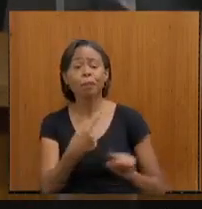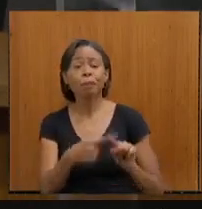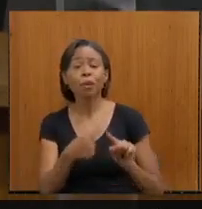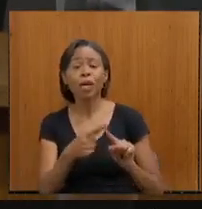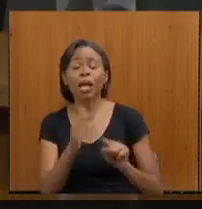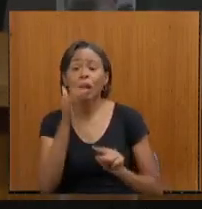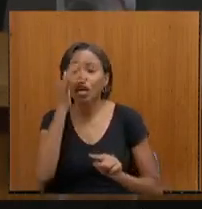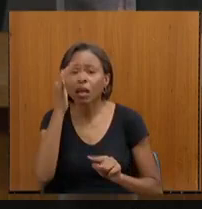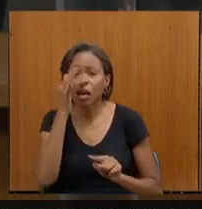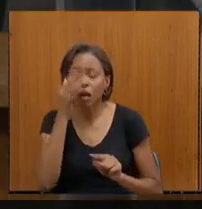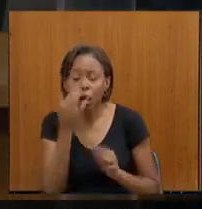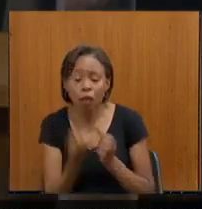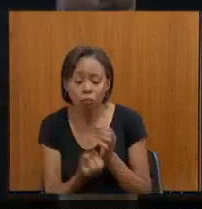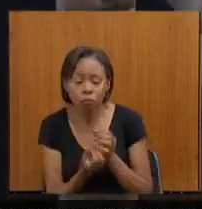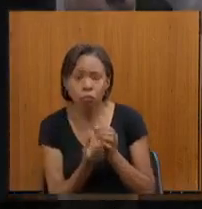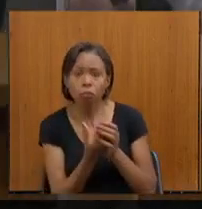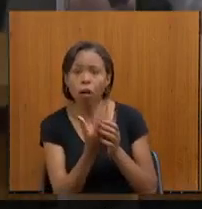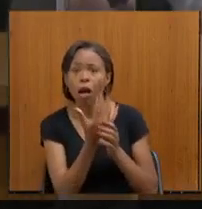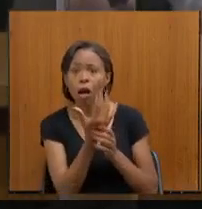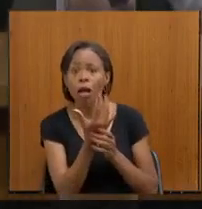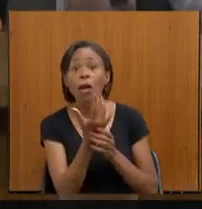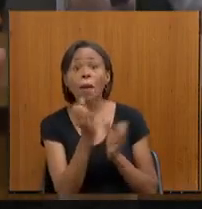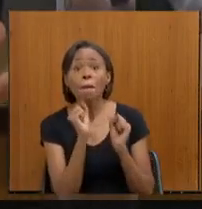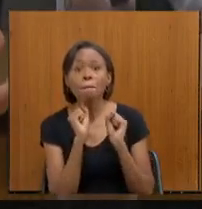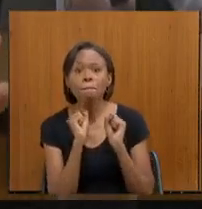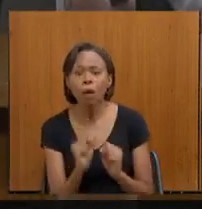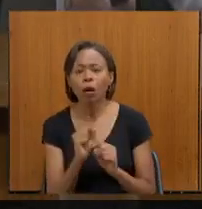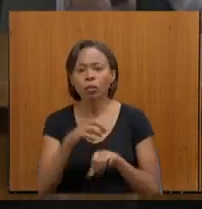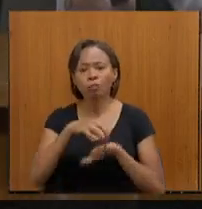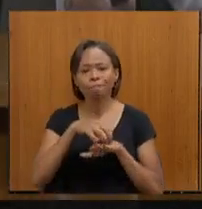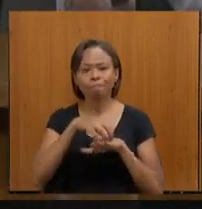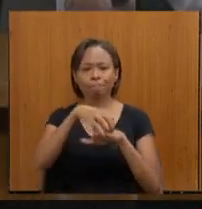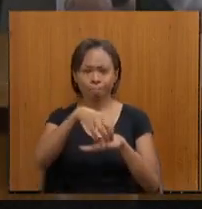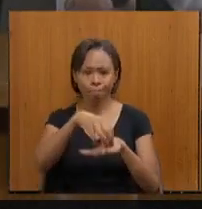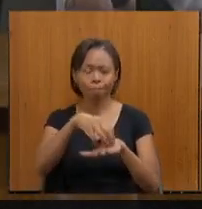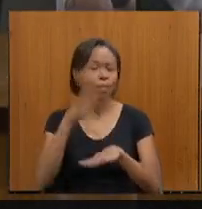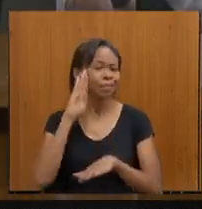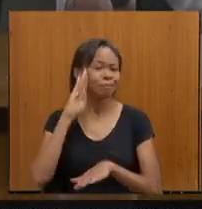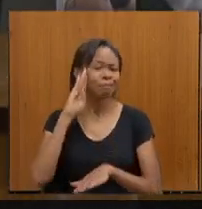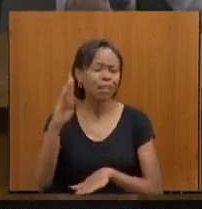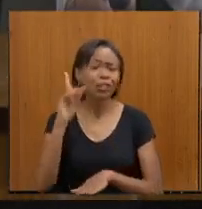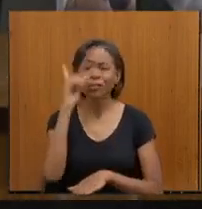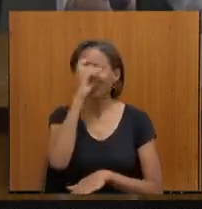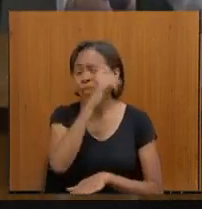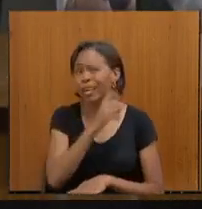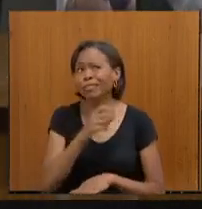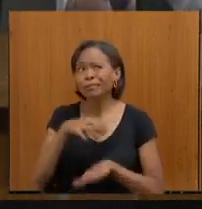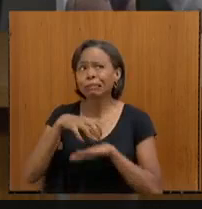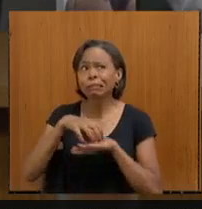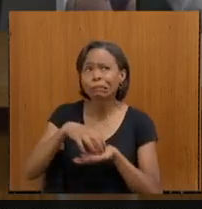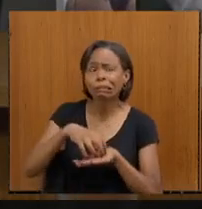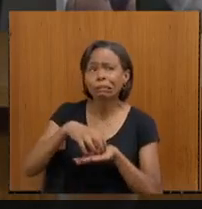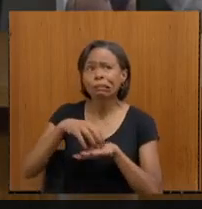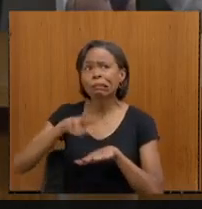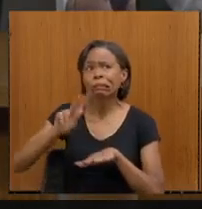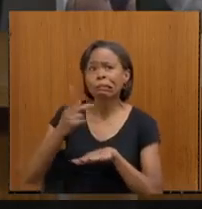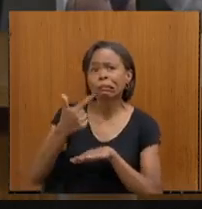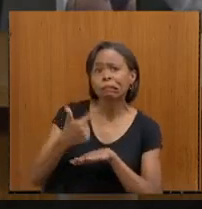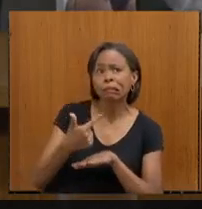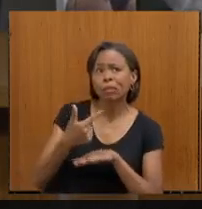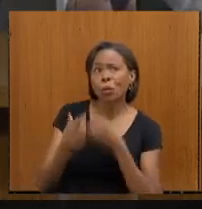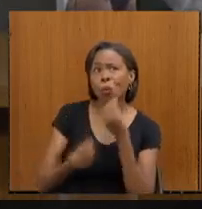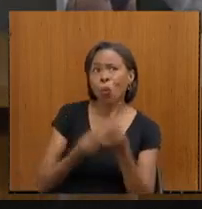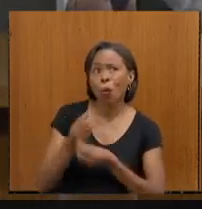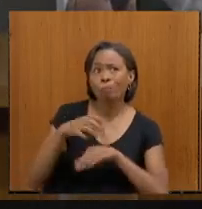consegue gerar isso e e é transportável a grande dificuldade de hidrogênio e como eu vou transportar o hidrogênio para liquefazer